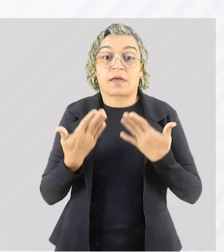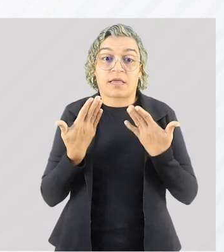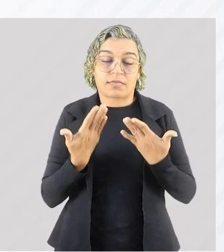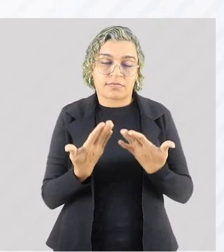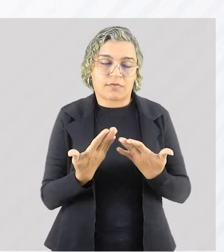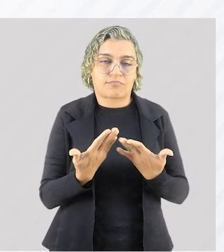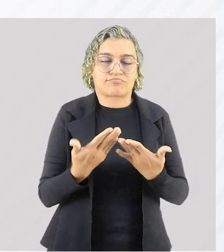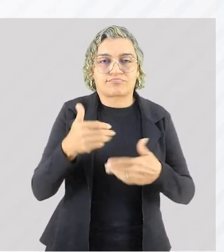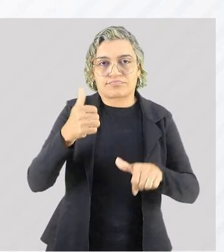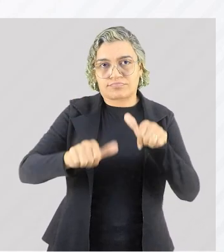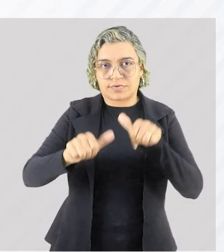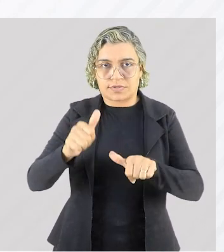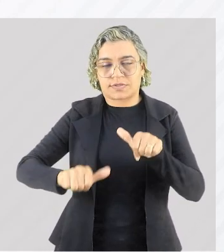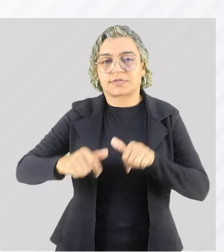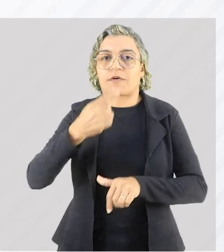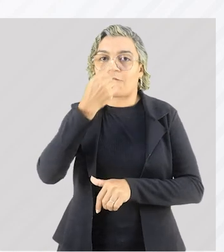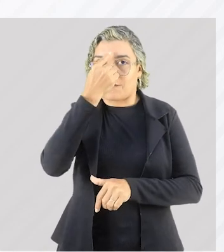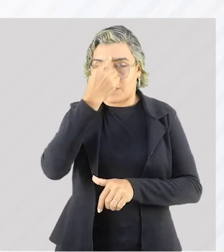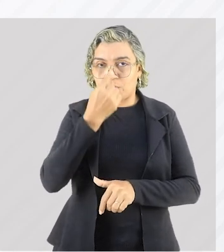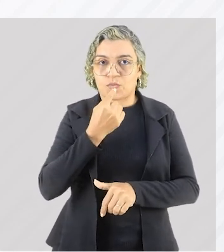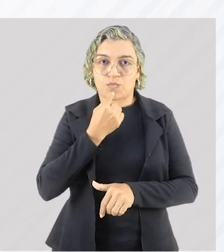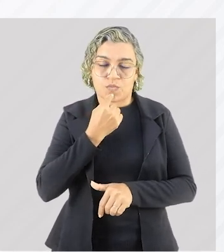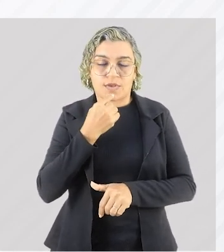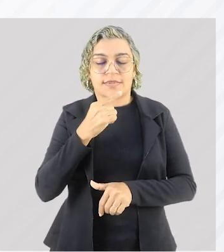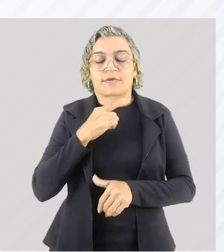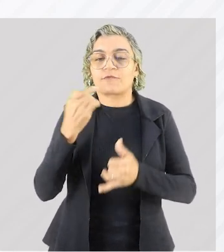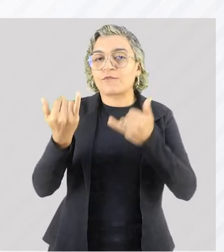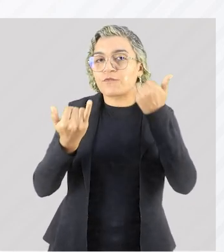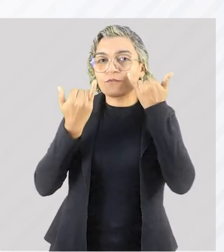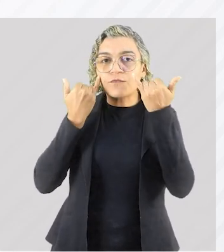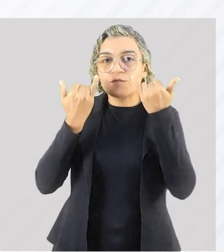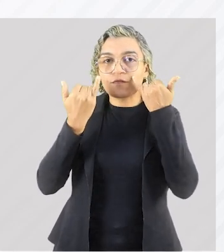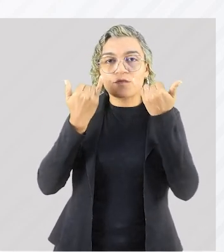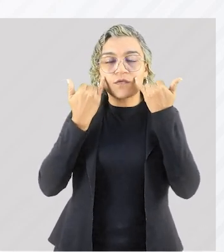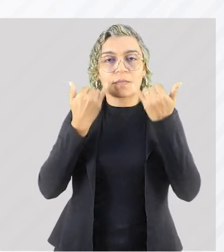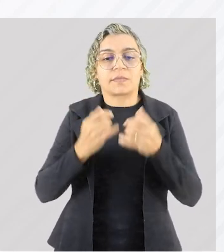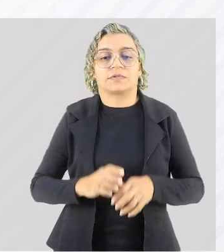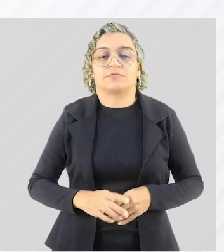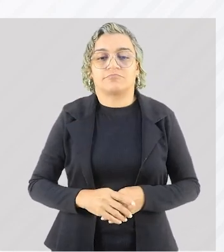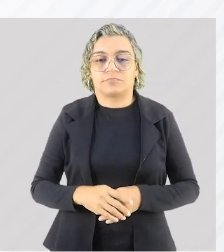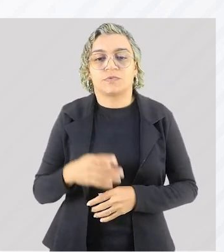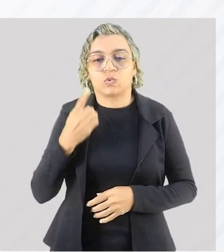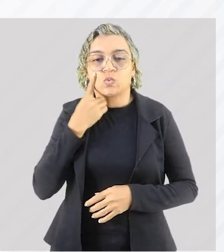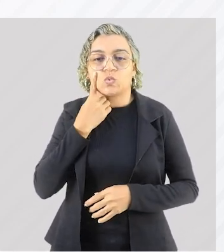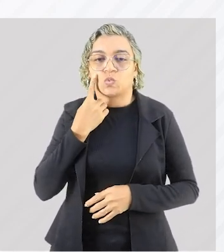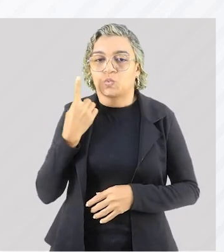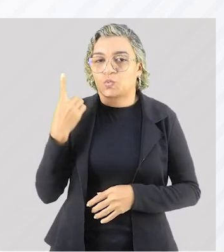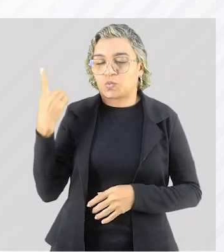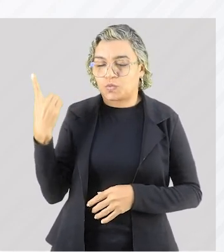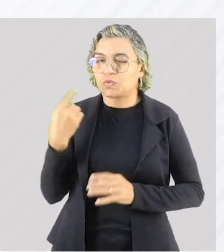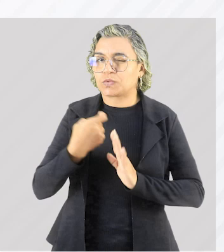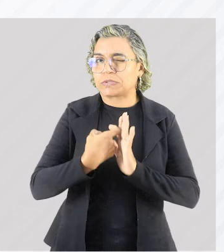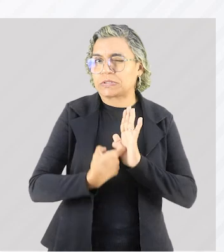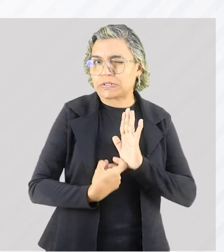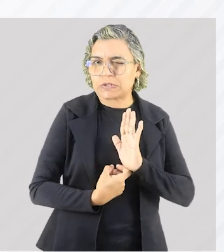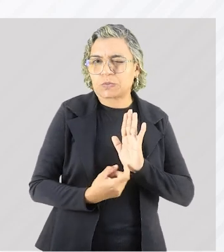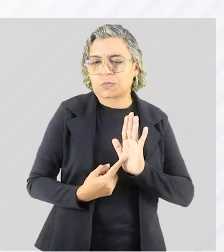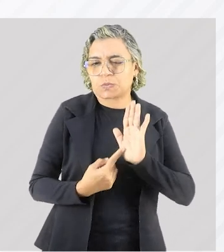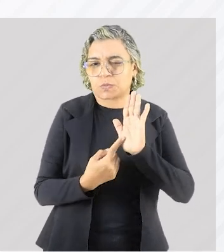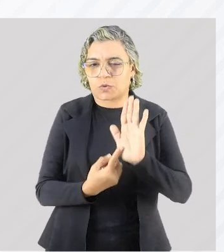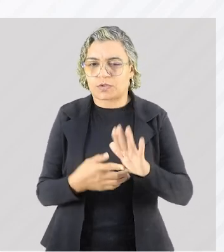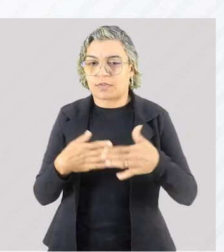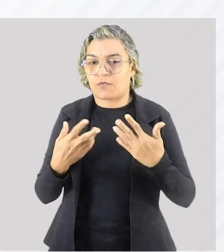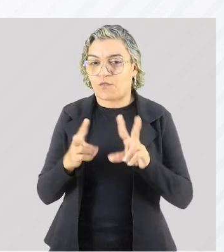Analisando a figura e com as informações despreendidas no texto, o volume do